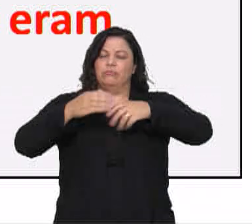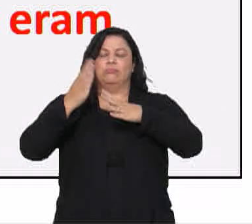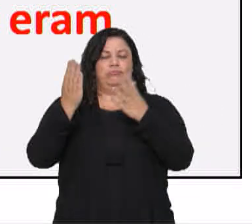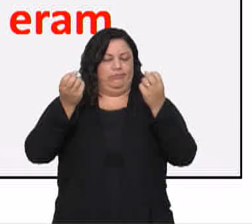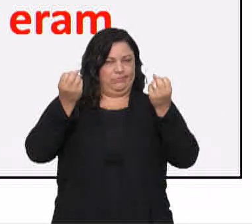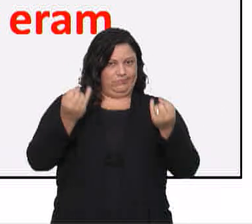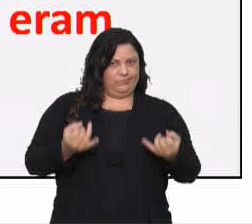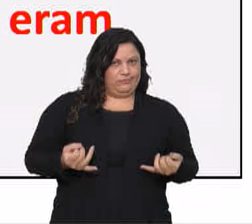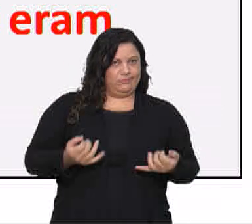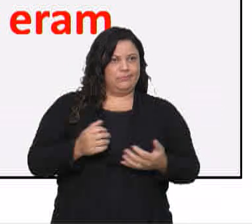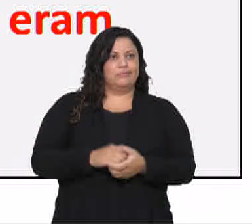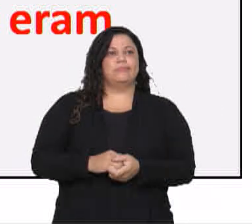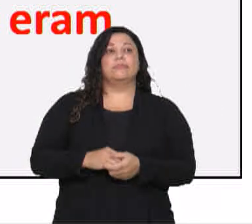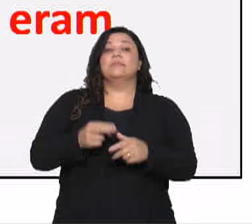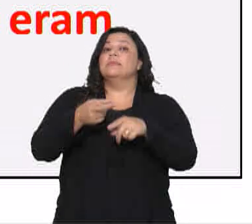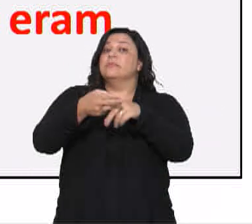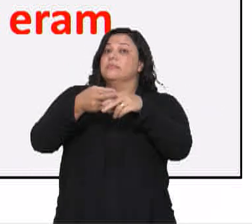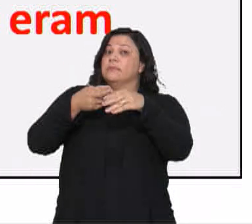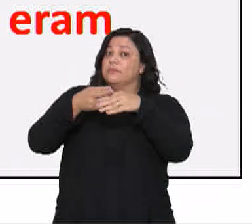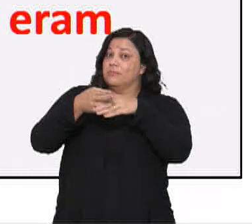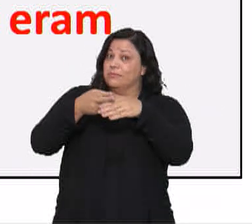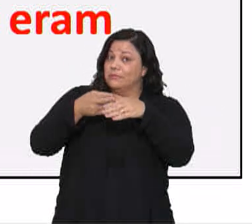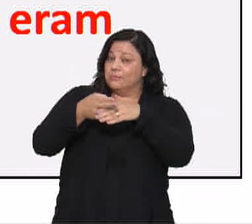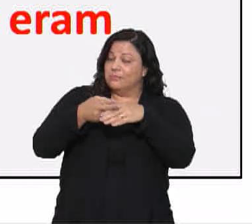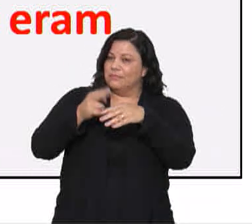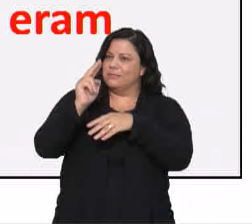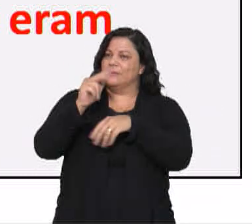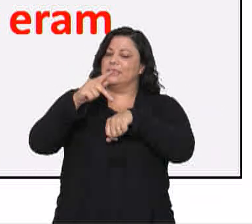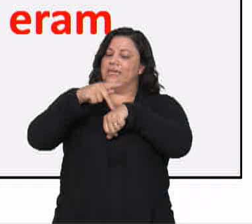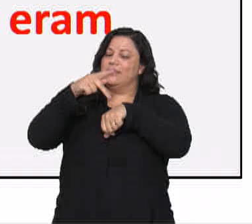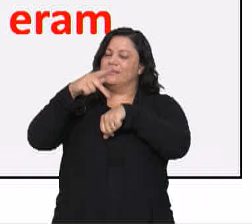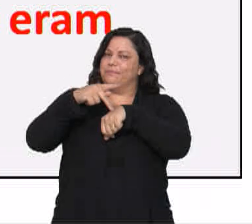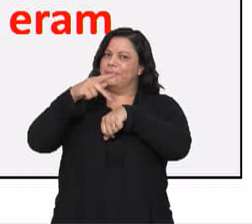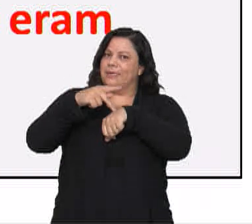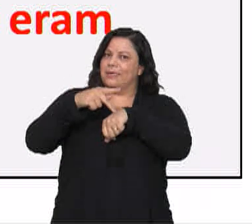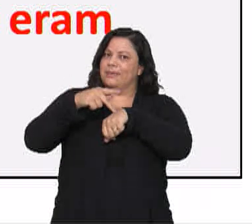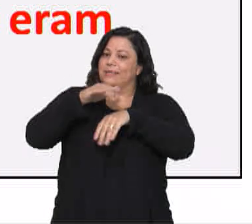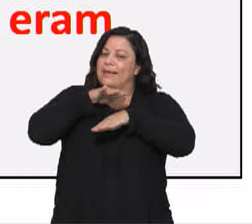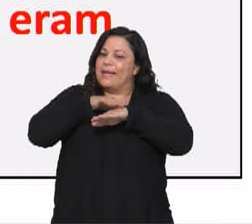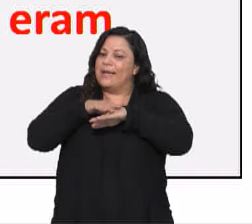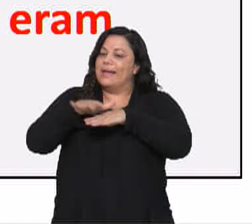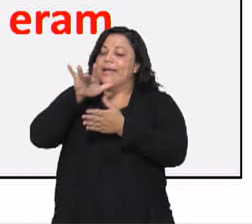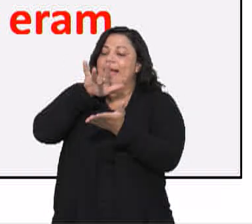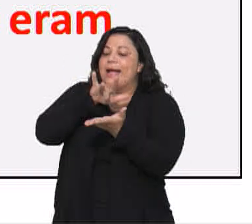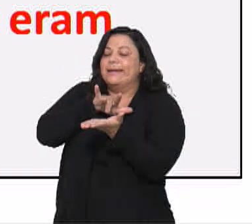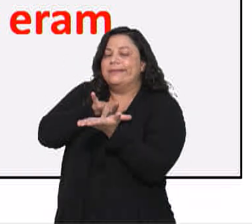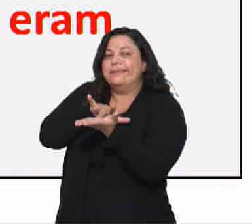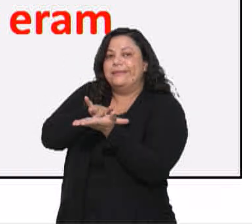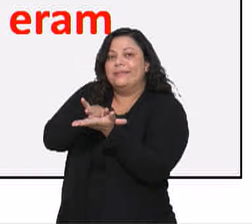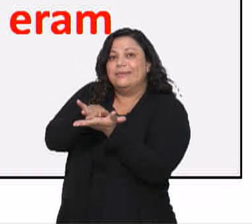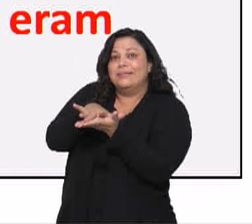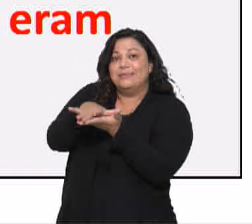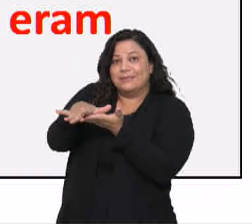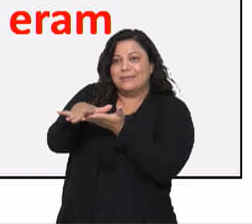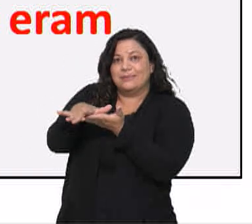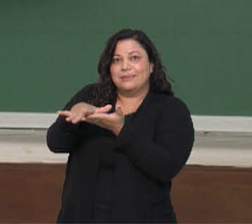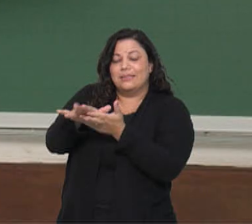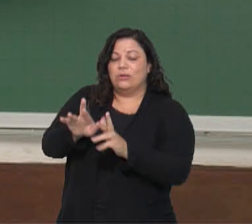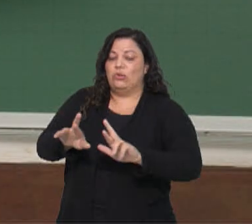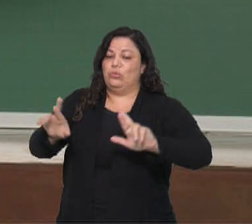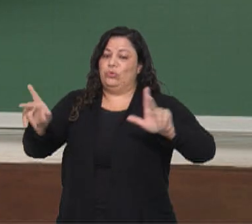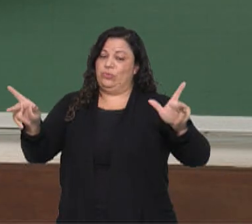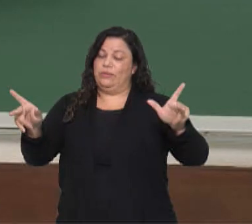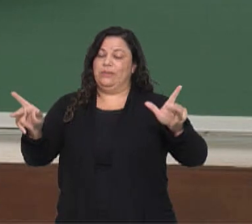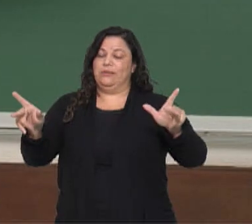mão. Facas de pedras lisas, diferente do período paleolítico, onde as ferramentas eram de pedras lascadas, como